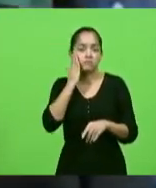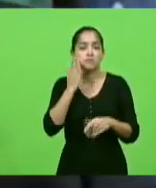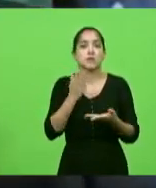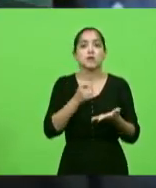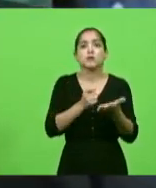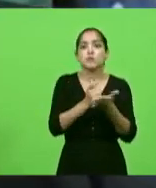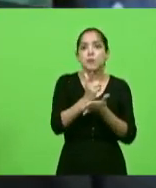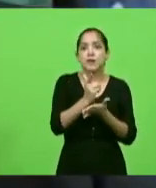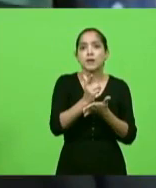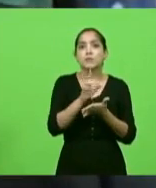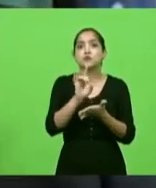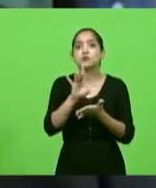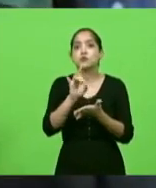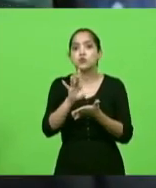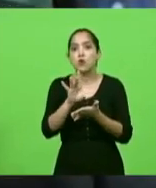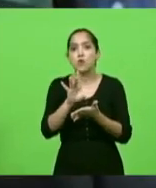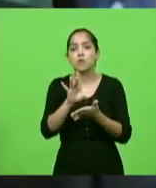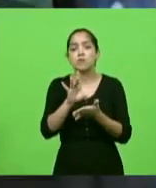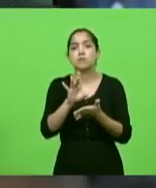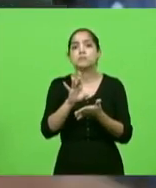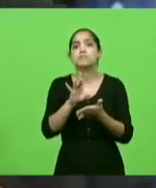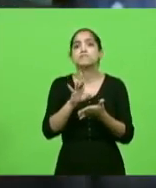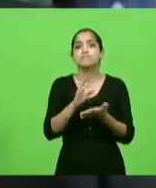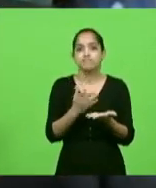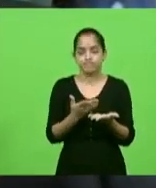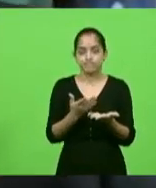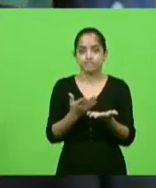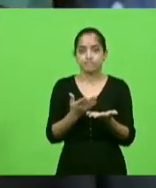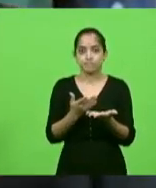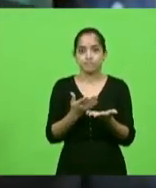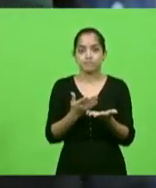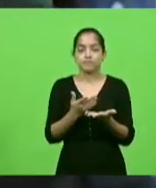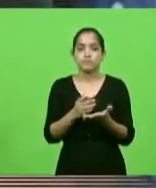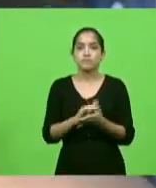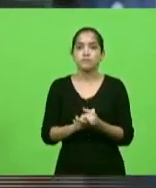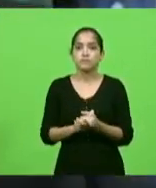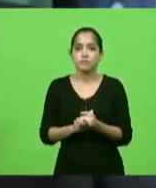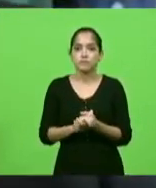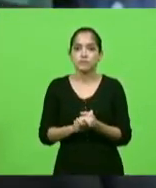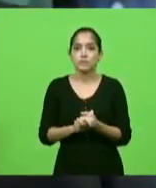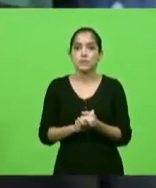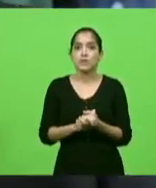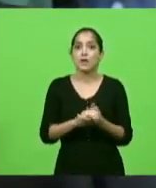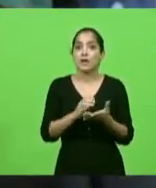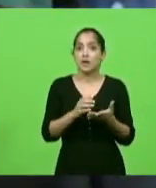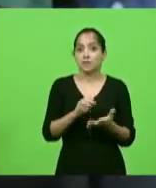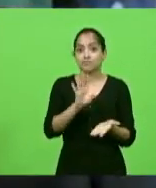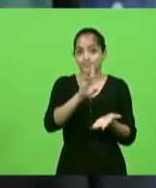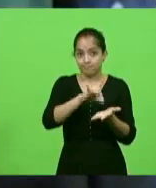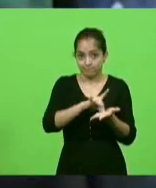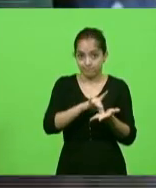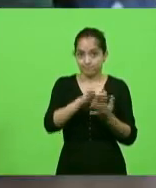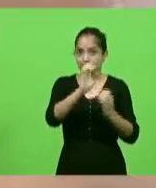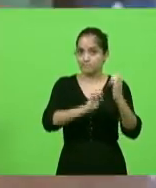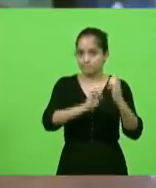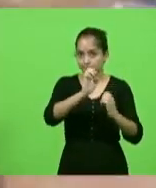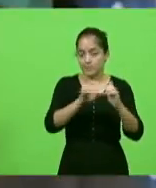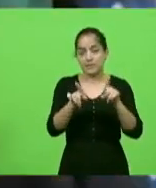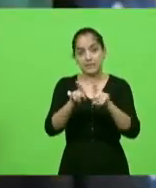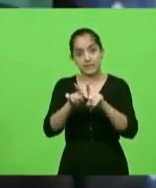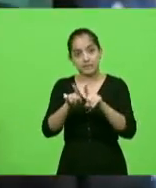amor e somente poderia ser realizada mediante Água São de cautela com relação à credibilidade da empresa